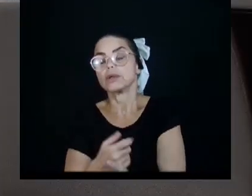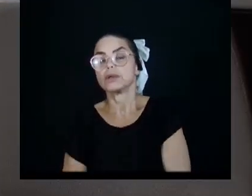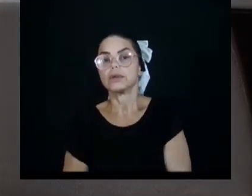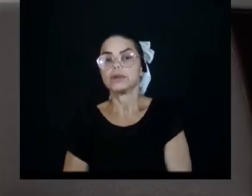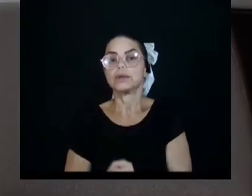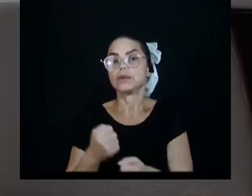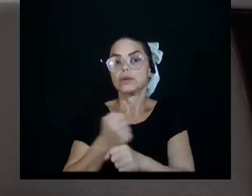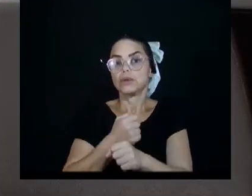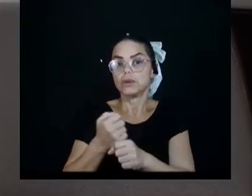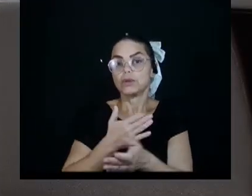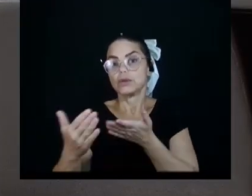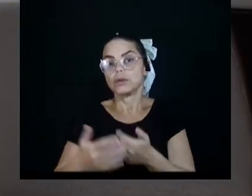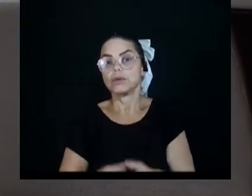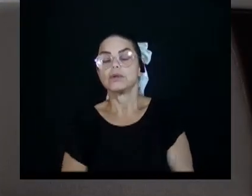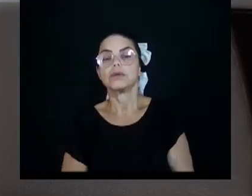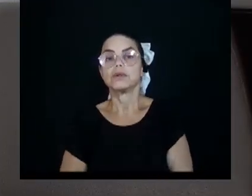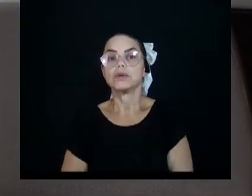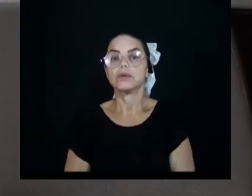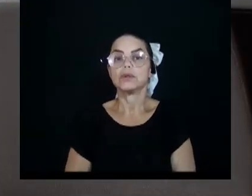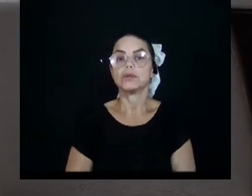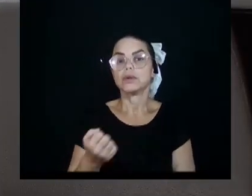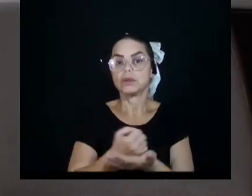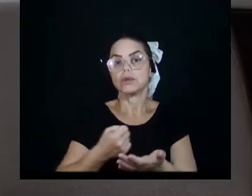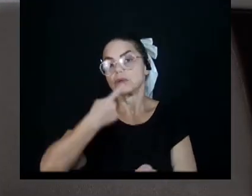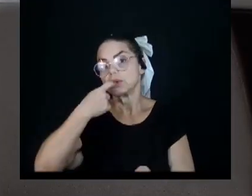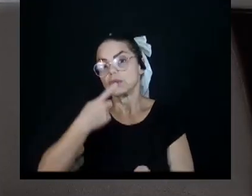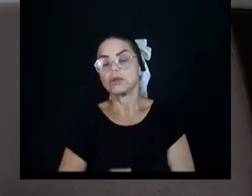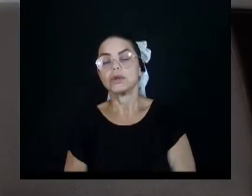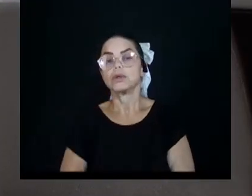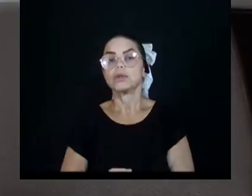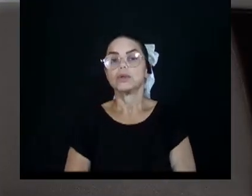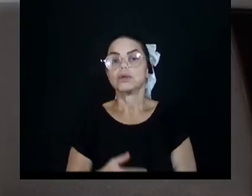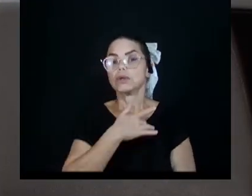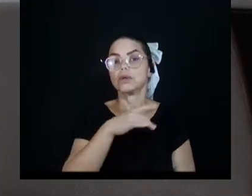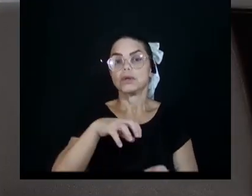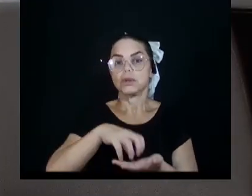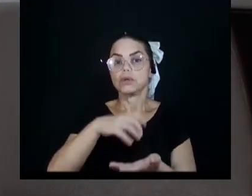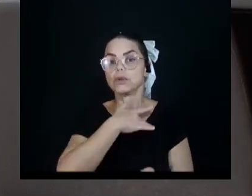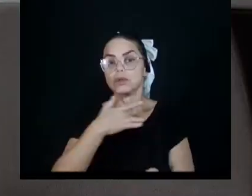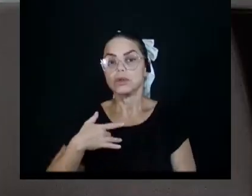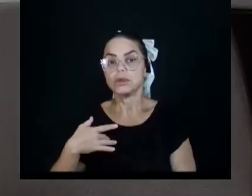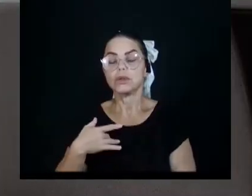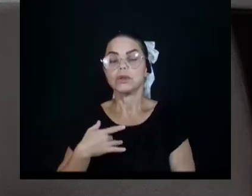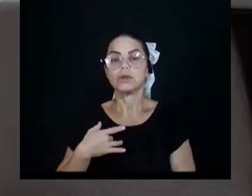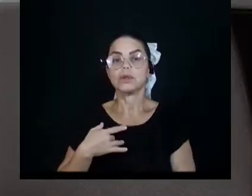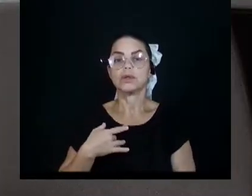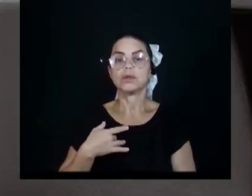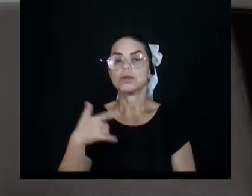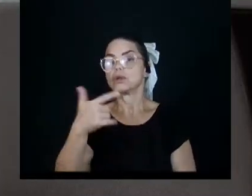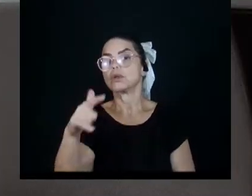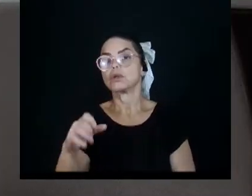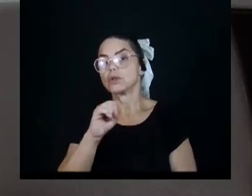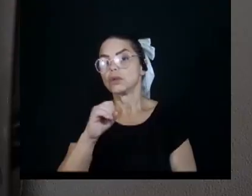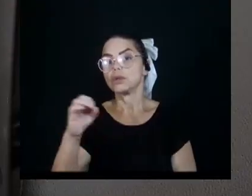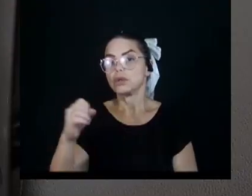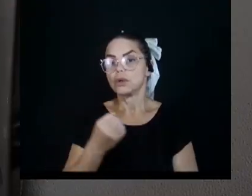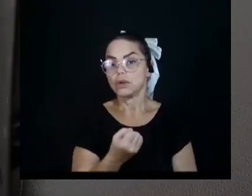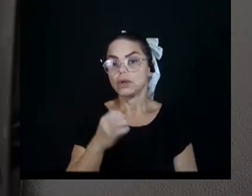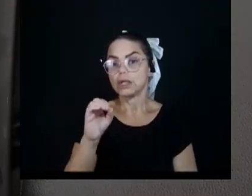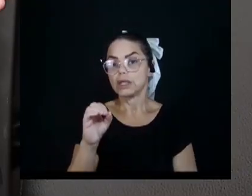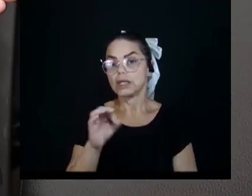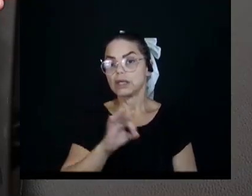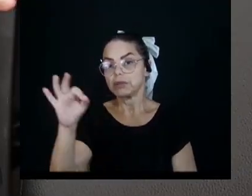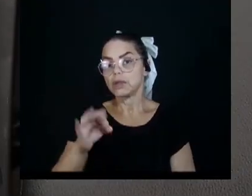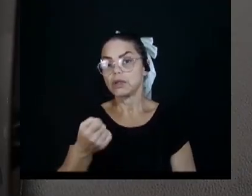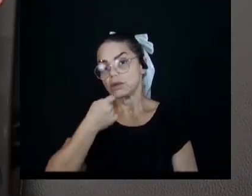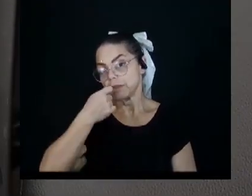com as farmácias dos postos de saúde sem 80% dos medicamentos que geralmente ela oferece.